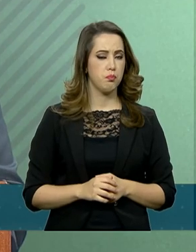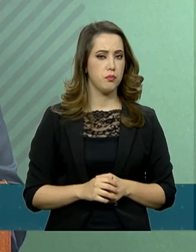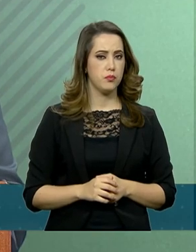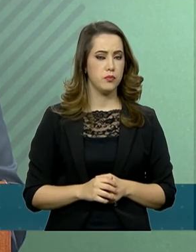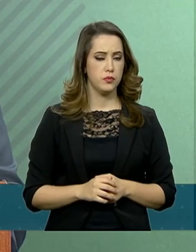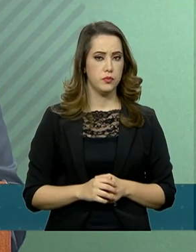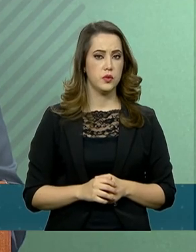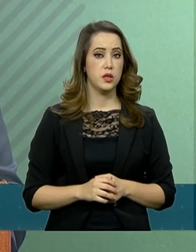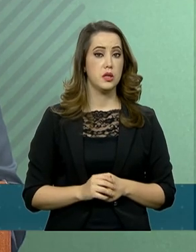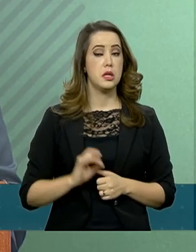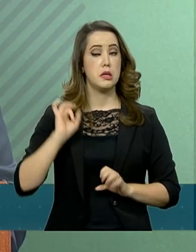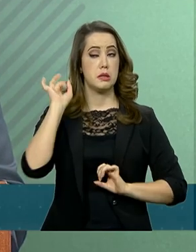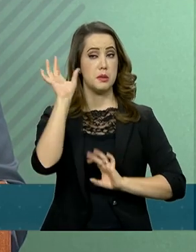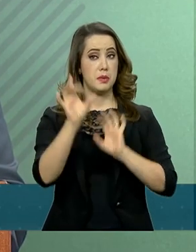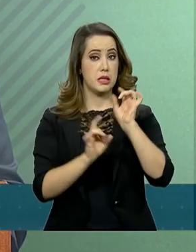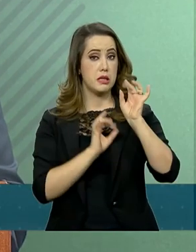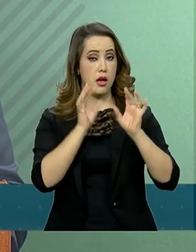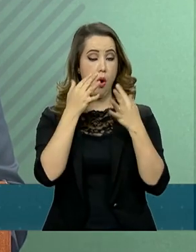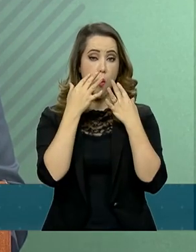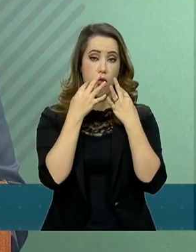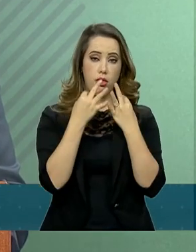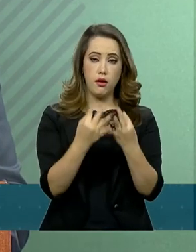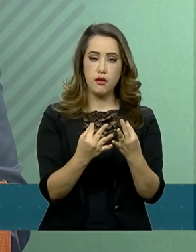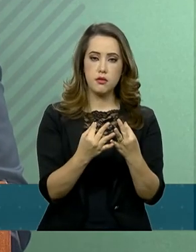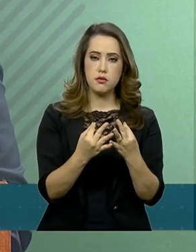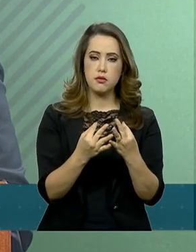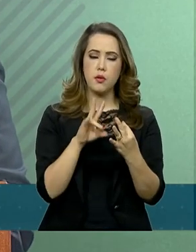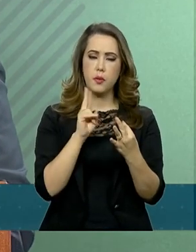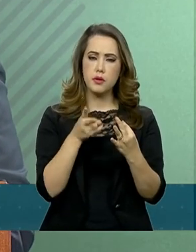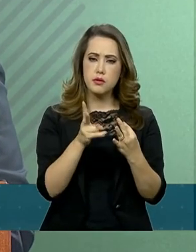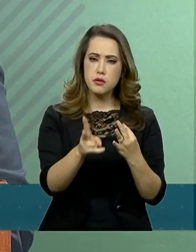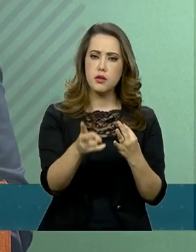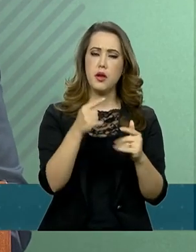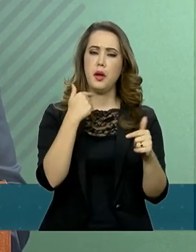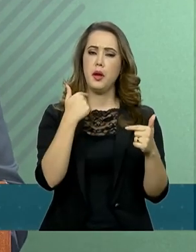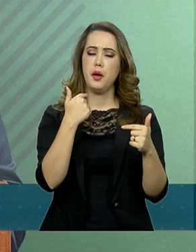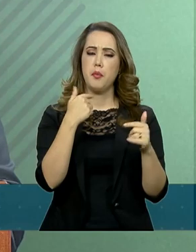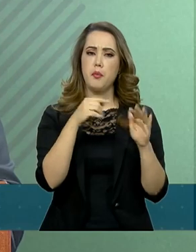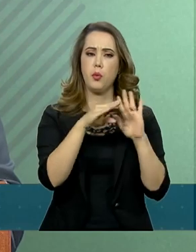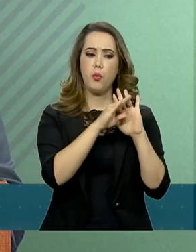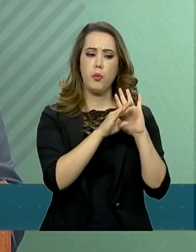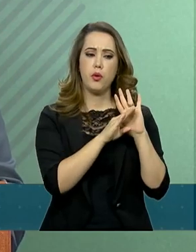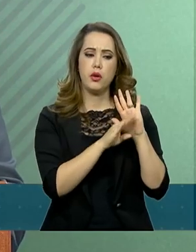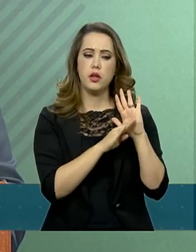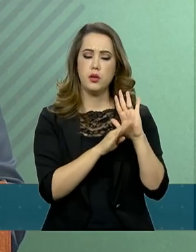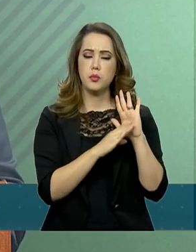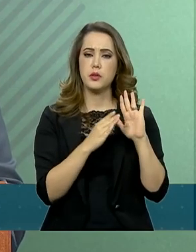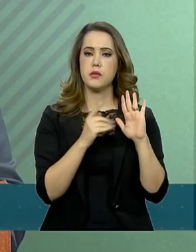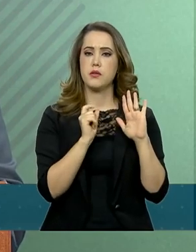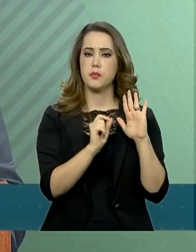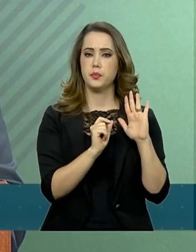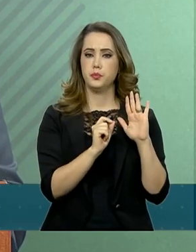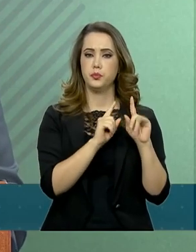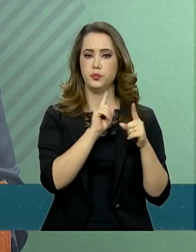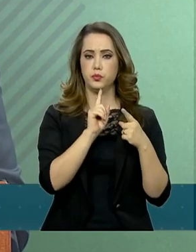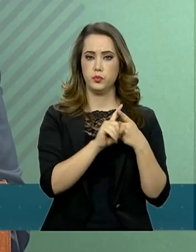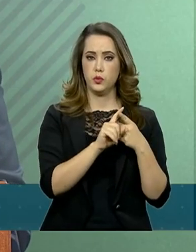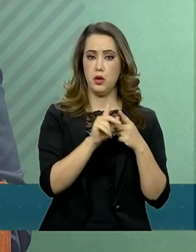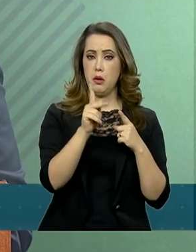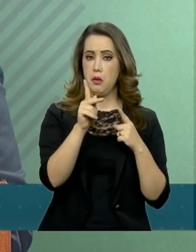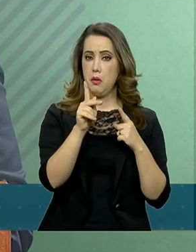especial atenção e colocando em prática alguns programas o plano